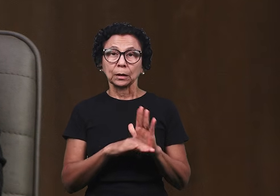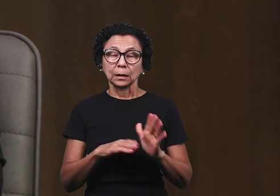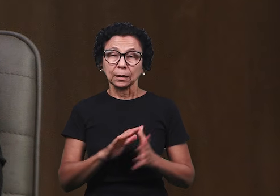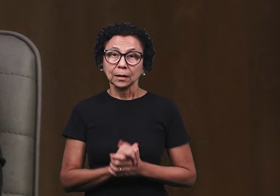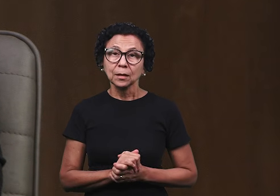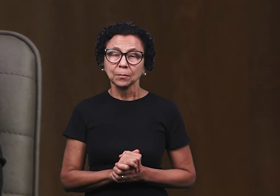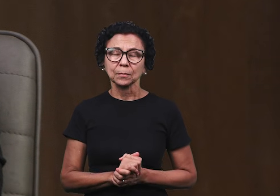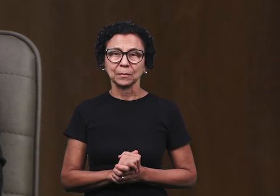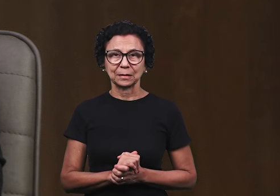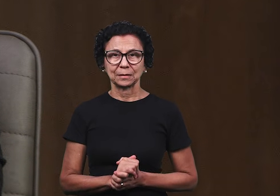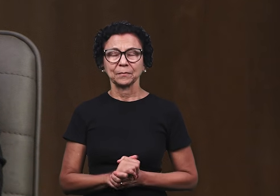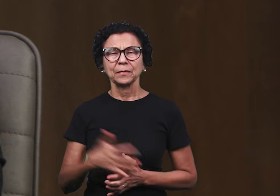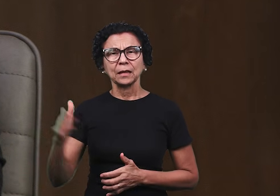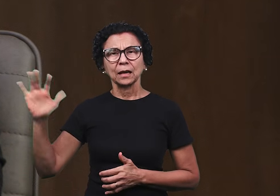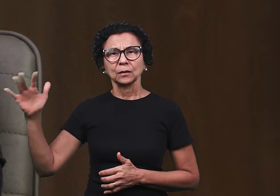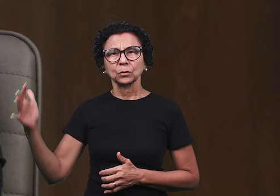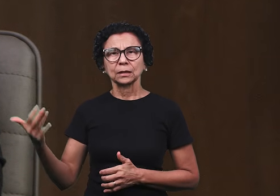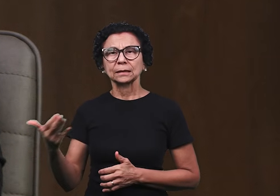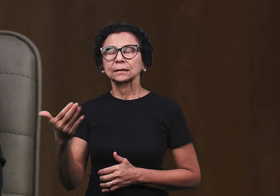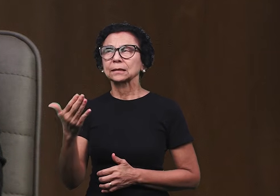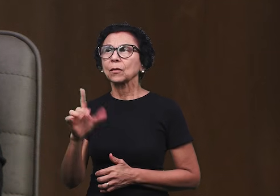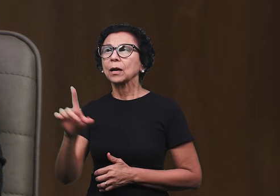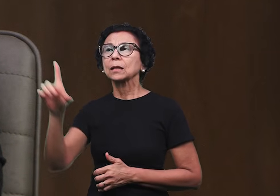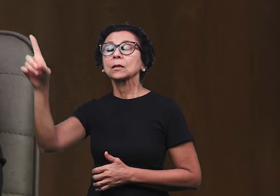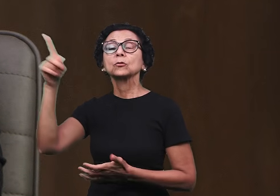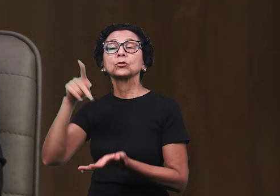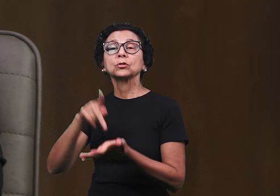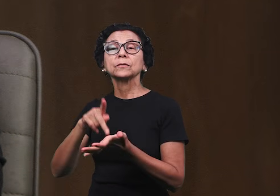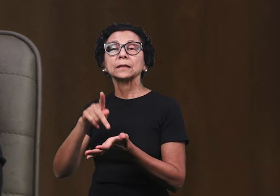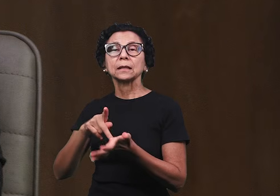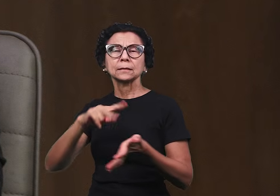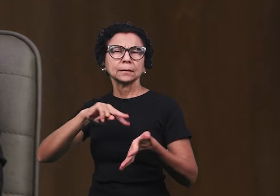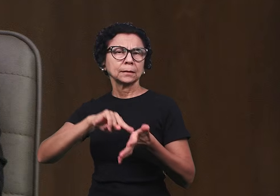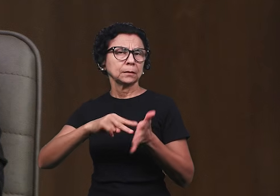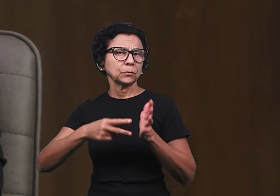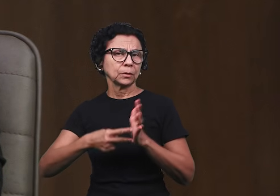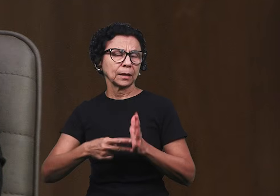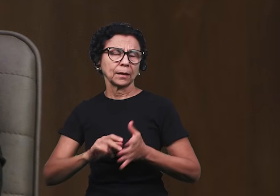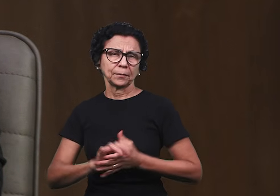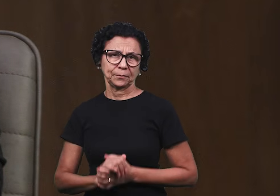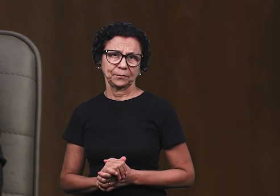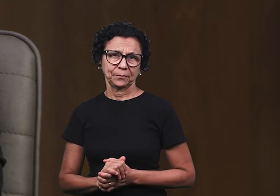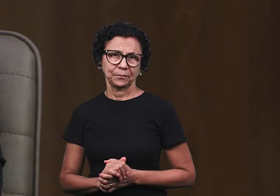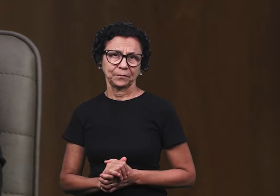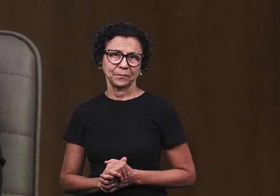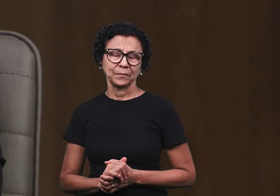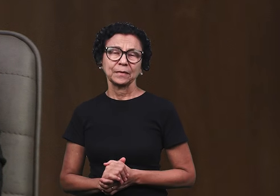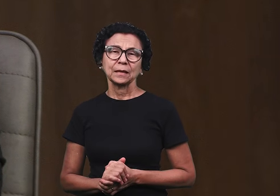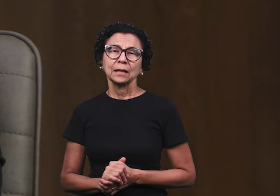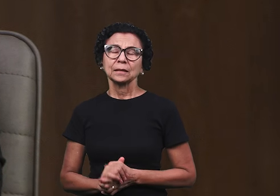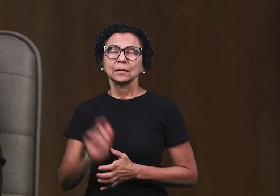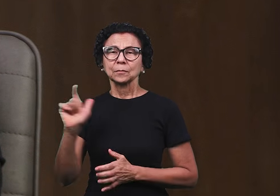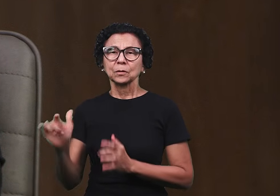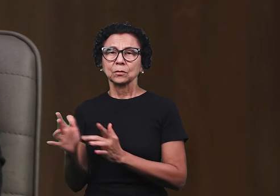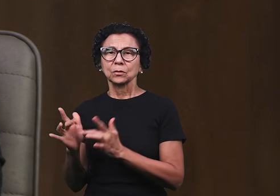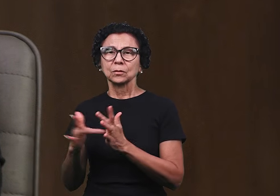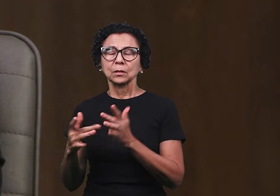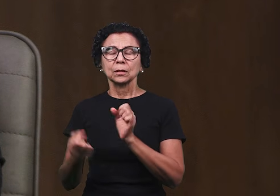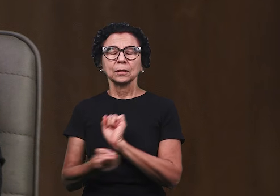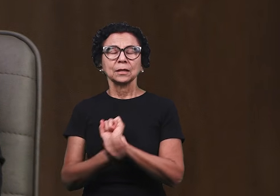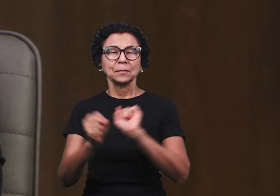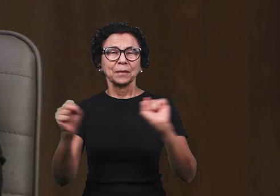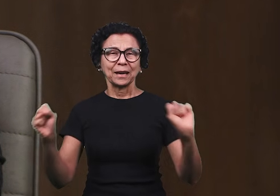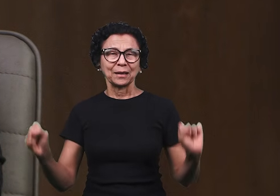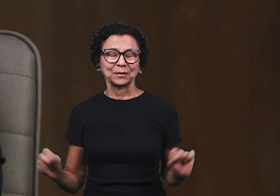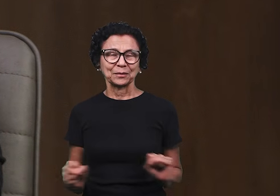que é a verdadeira adoração e o que é ter a verdadeira liberdade em Cristo